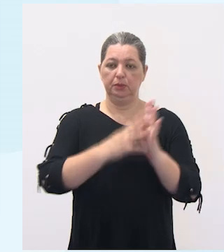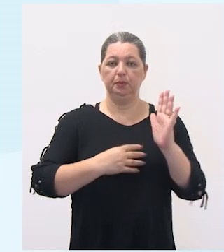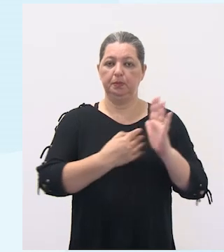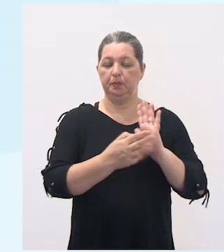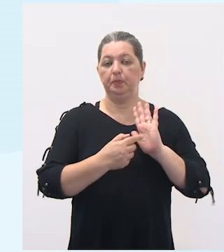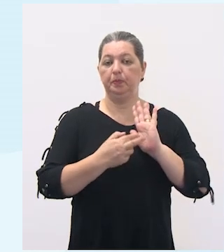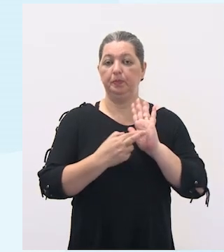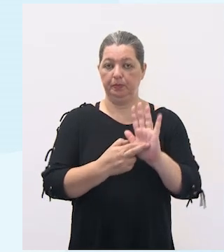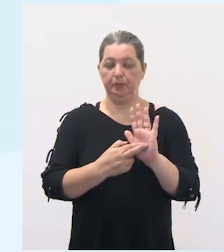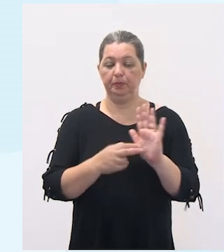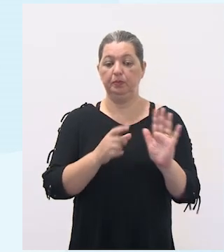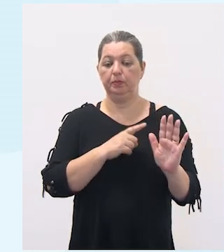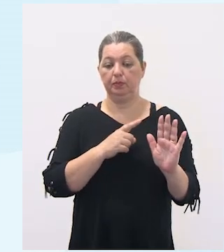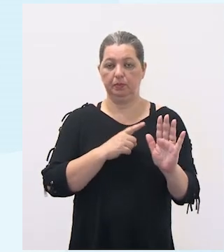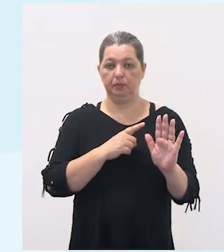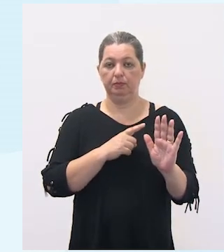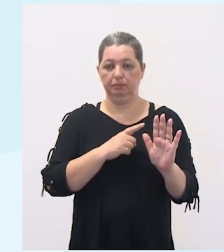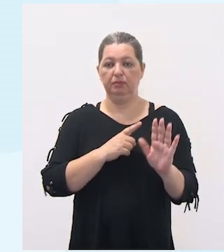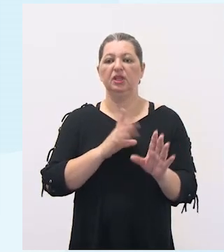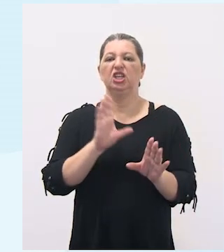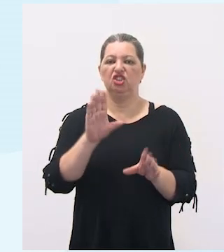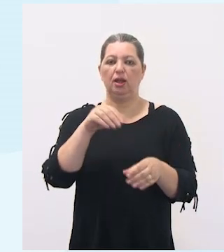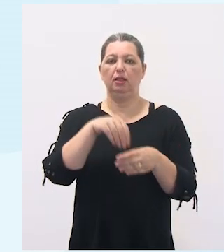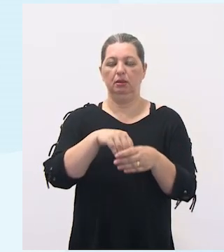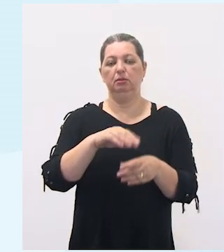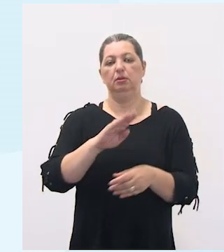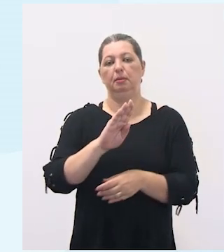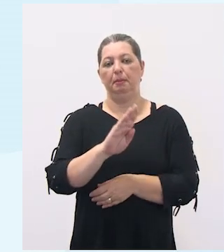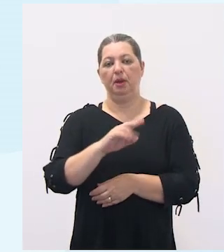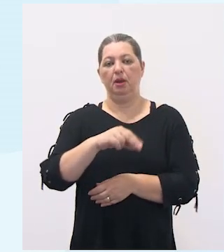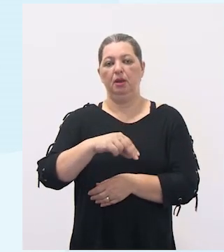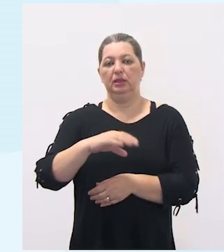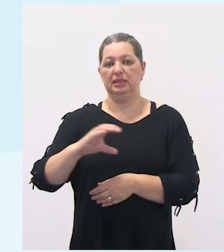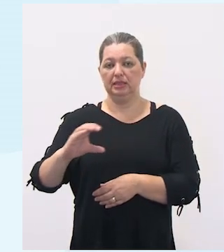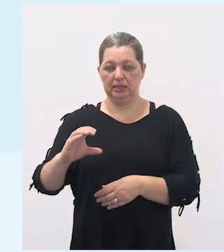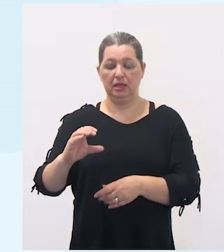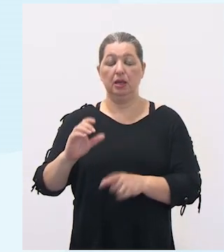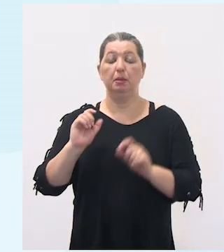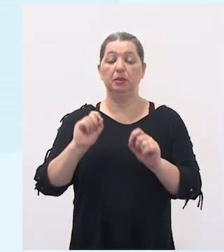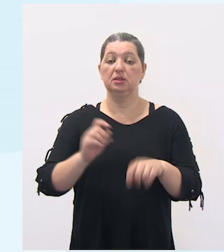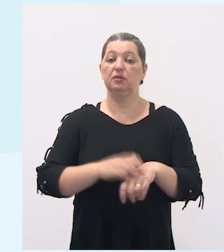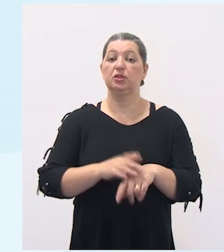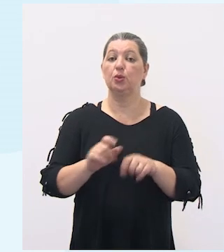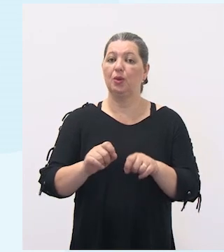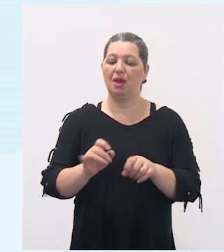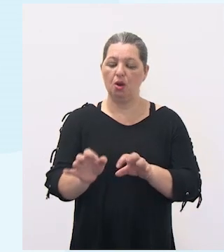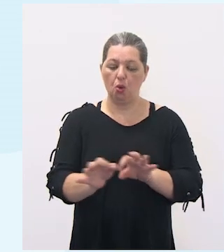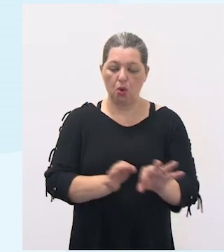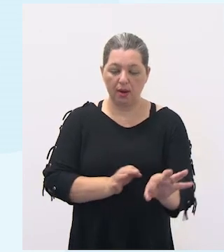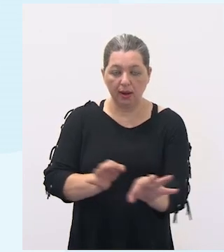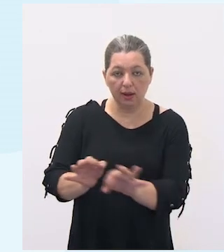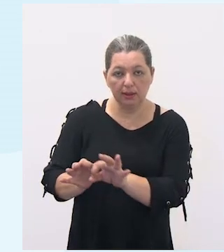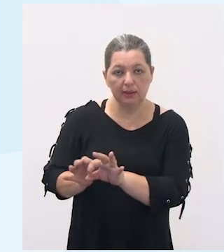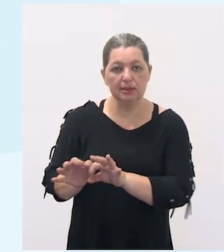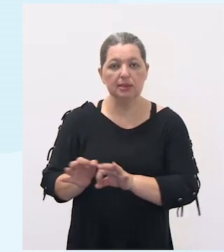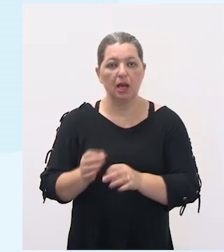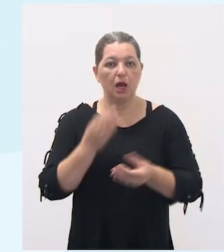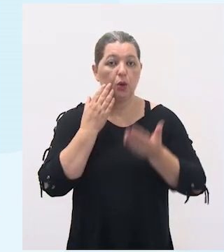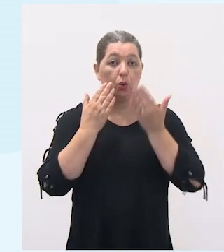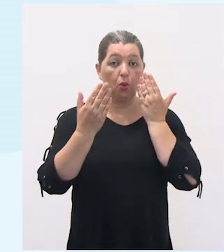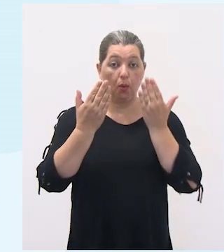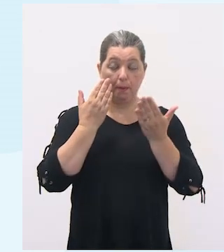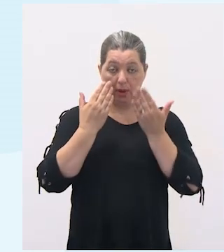estão contidas na BNCC. O que a gente precisa fazer é alinhar, olhar, comparar